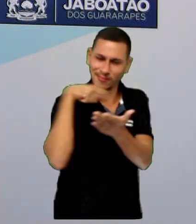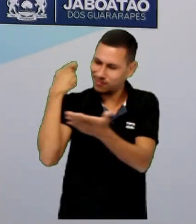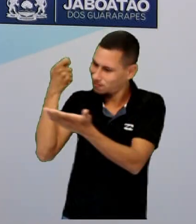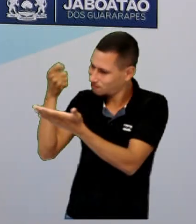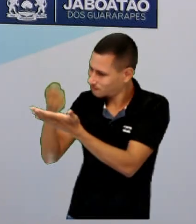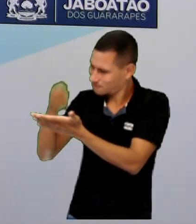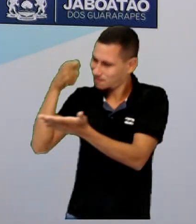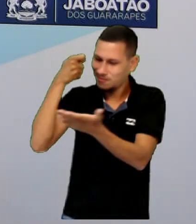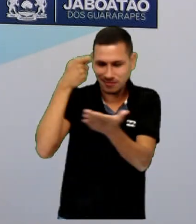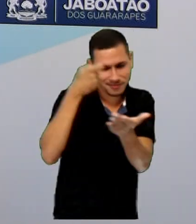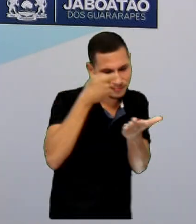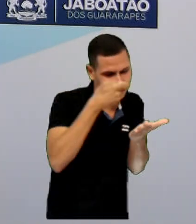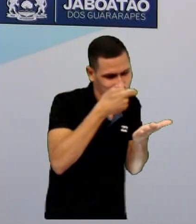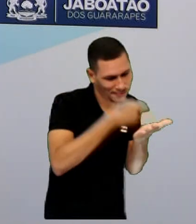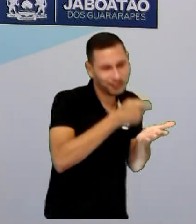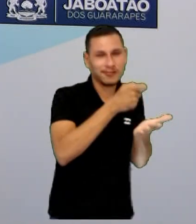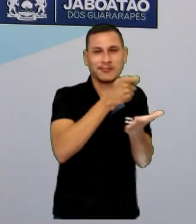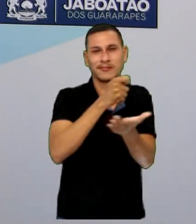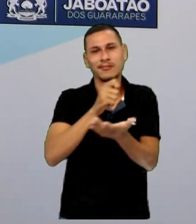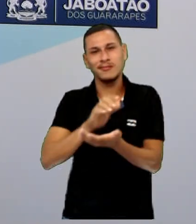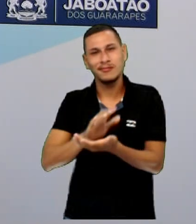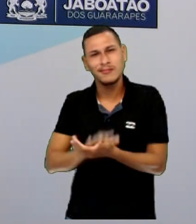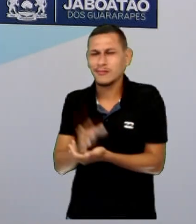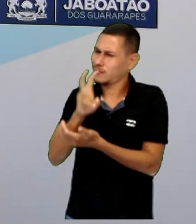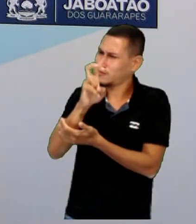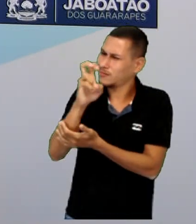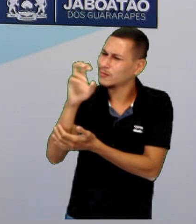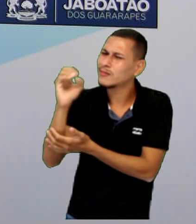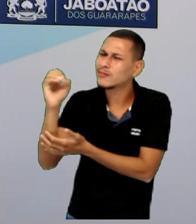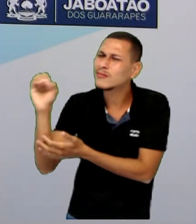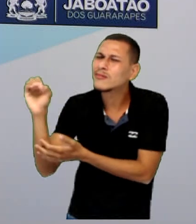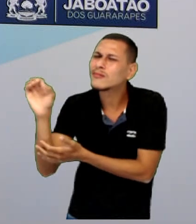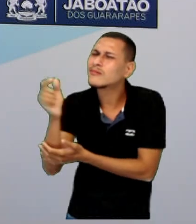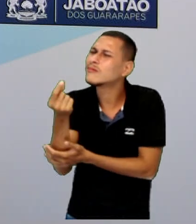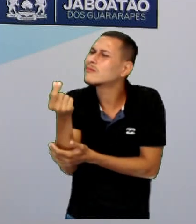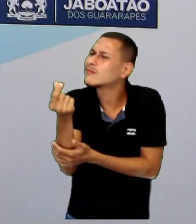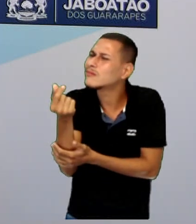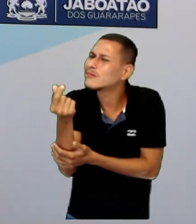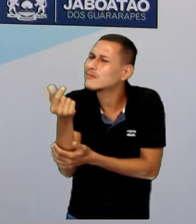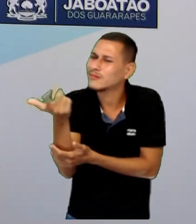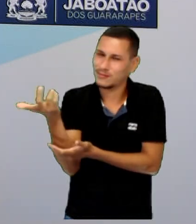comprei, pagaste, paguei, me diz quanto foi,